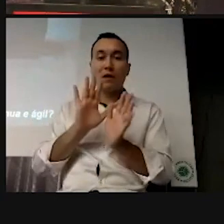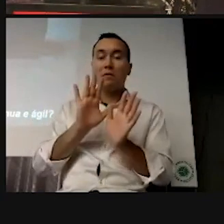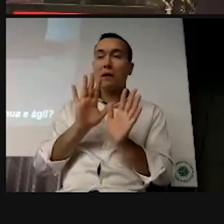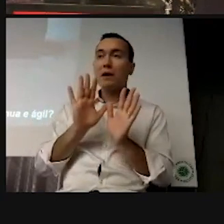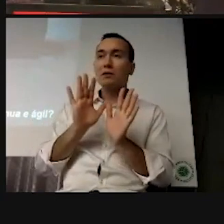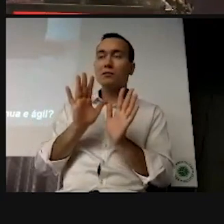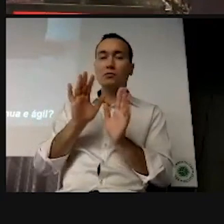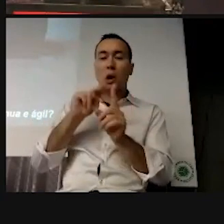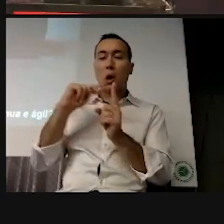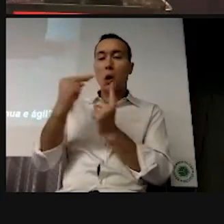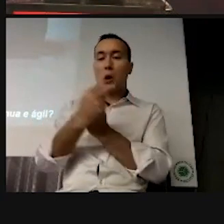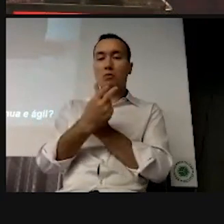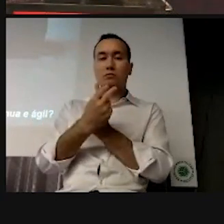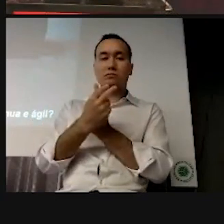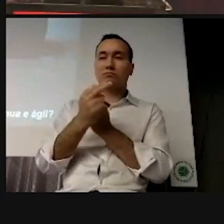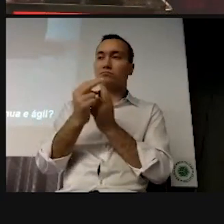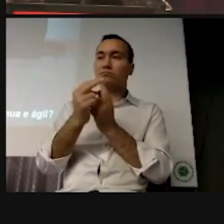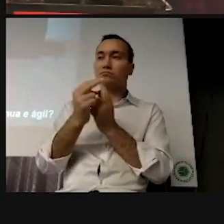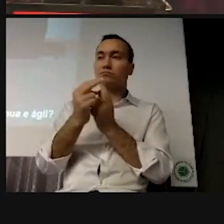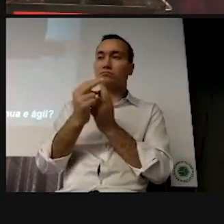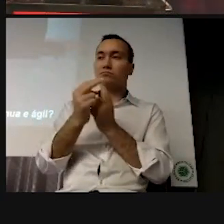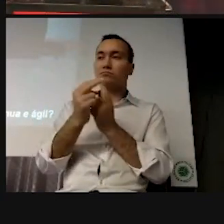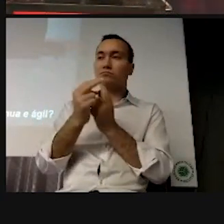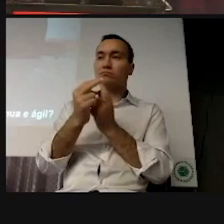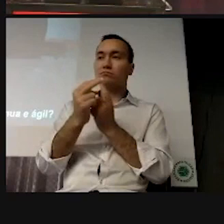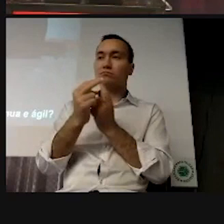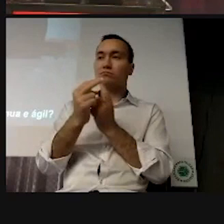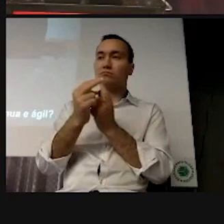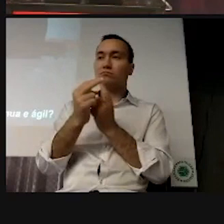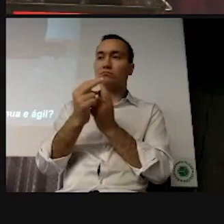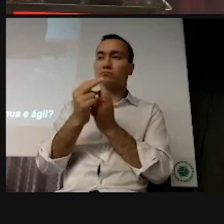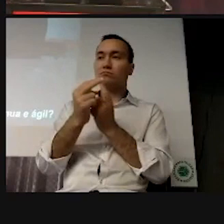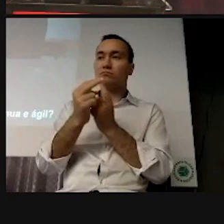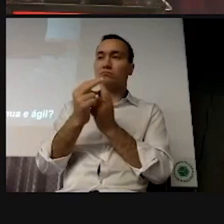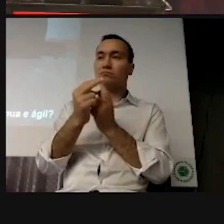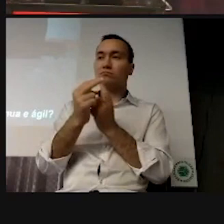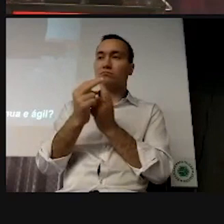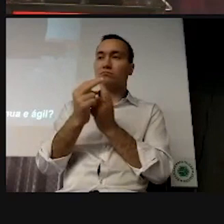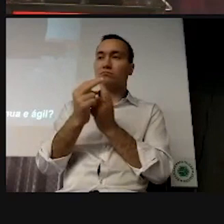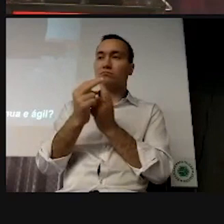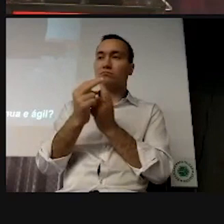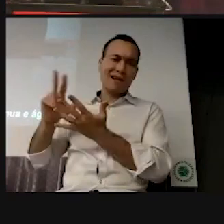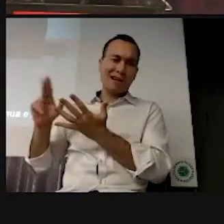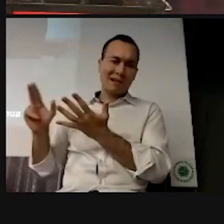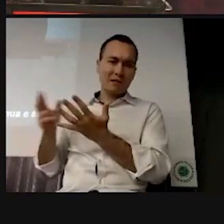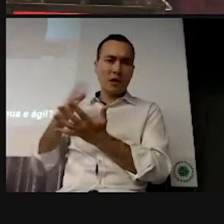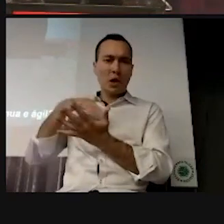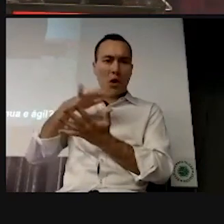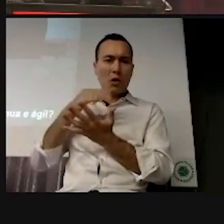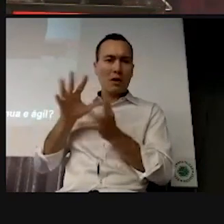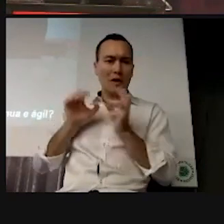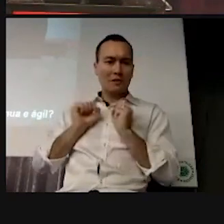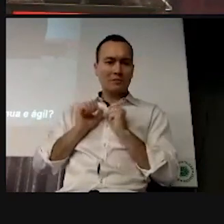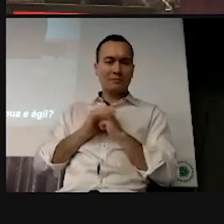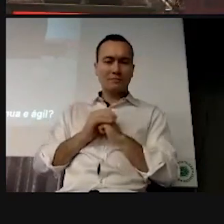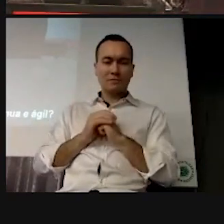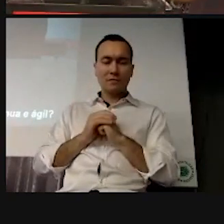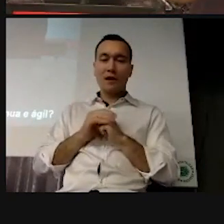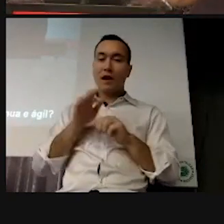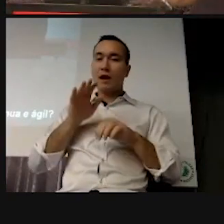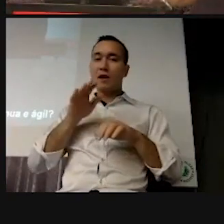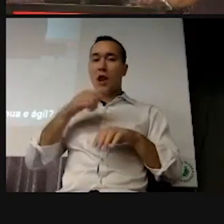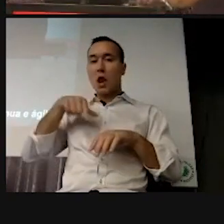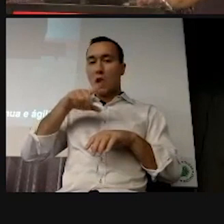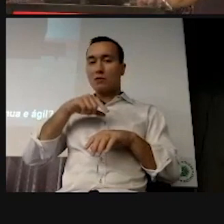trazer um ponto bem importante, que é uma cutucada, e é um tapa na cara, na minha cara também, que é: eu acho que nós já avançamos